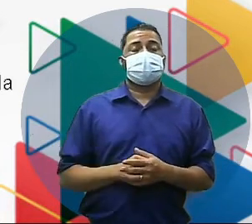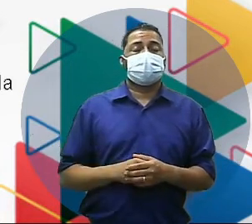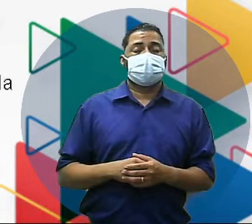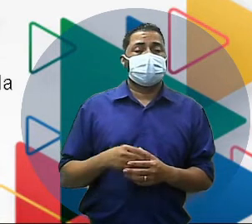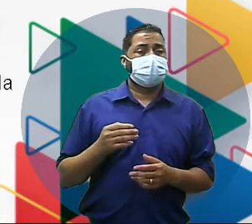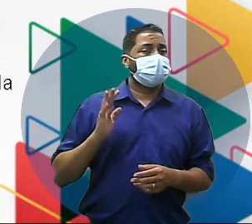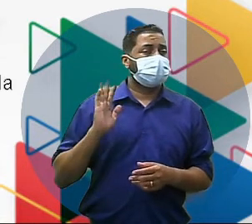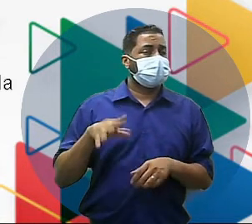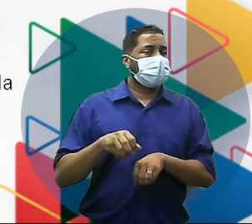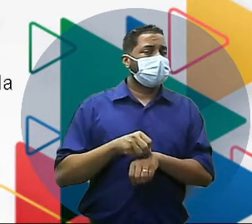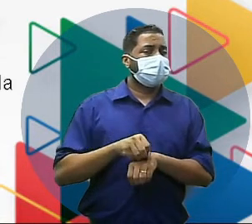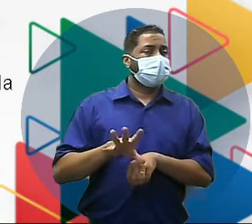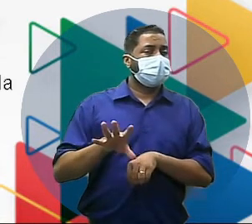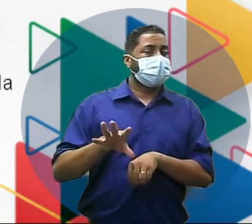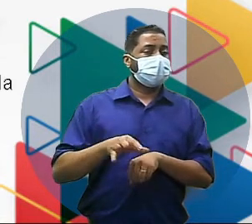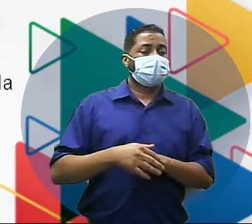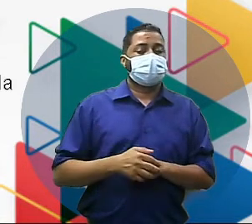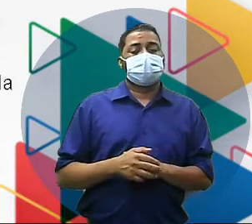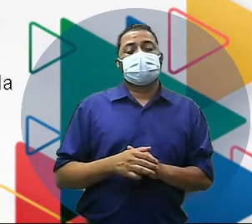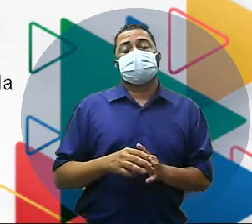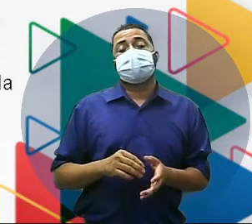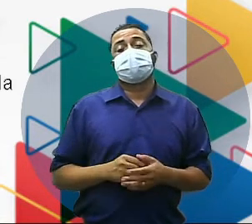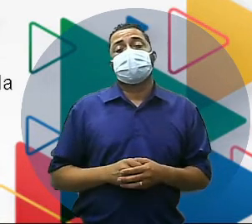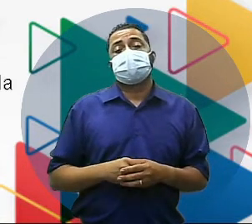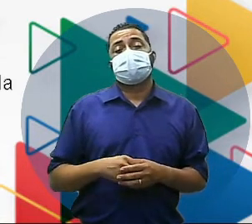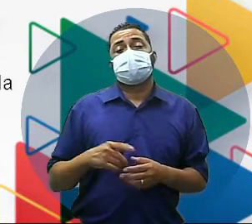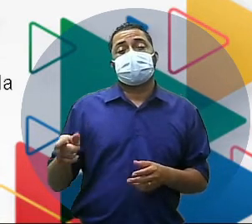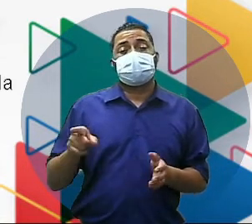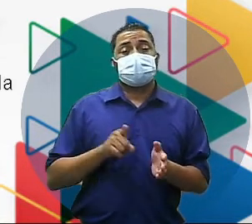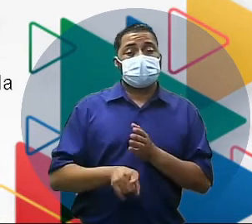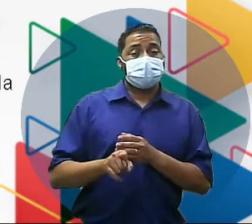já deu a dica do que trata. Questão